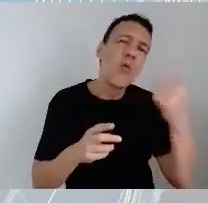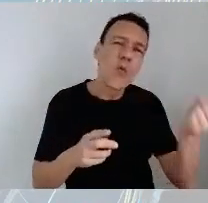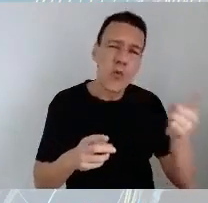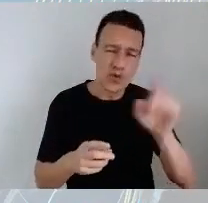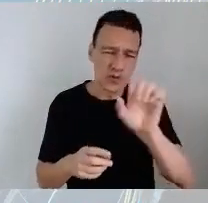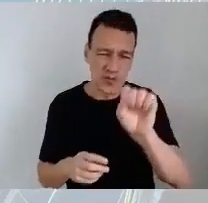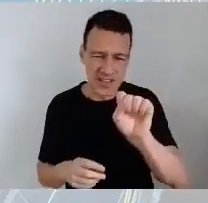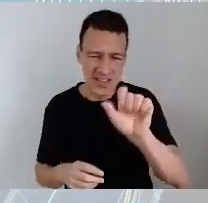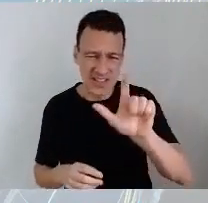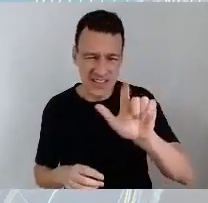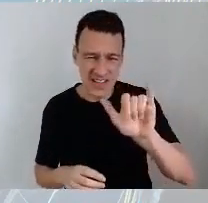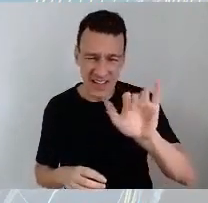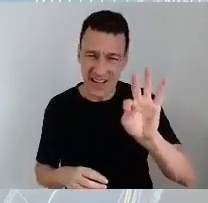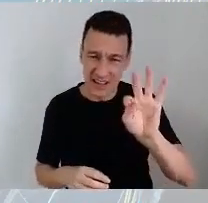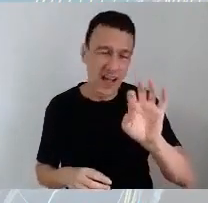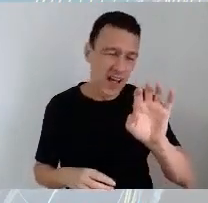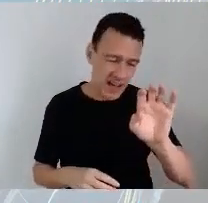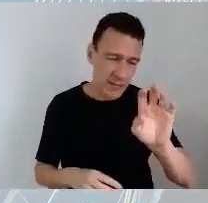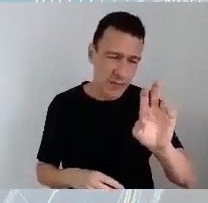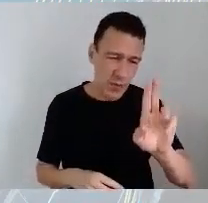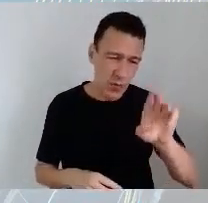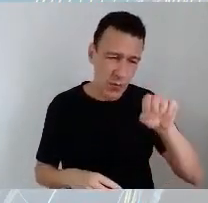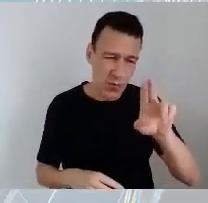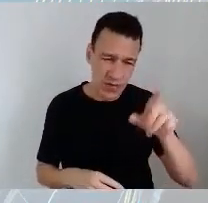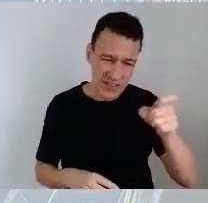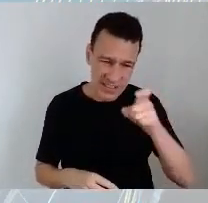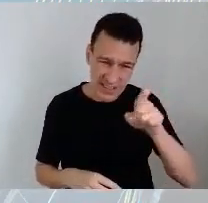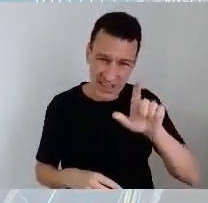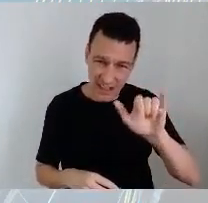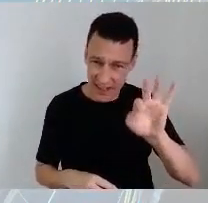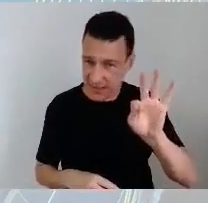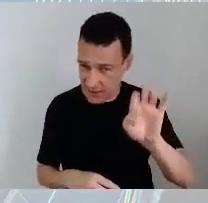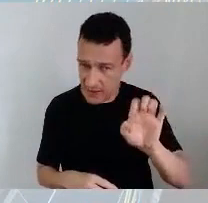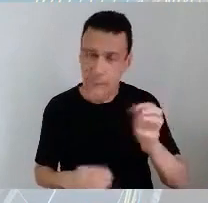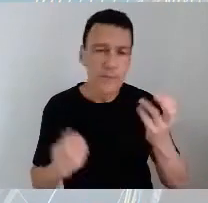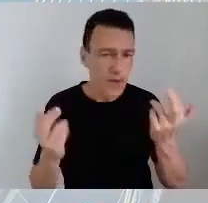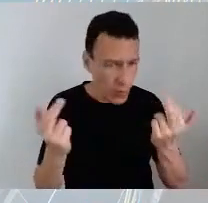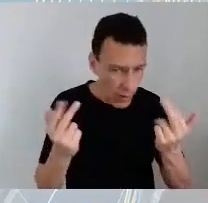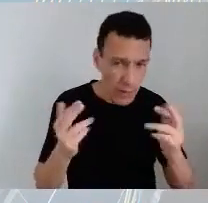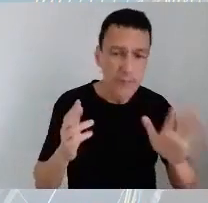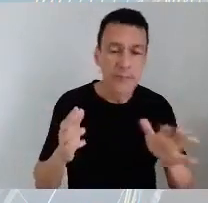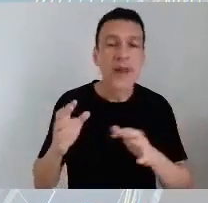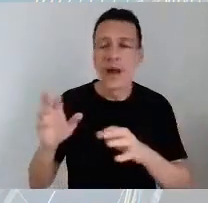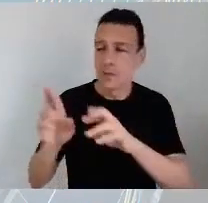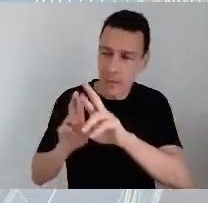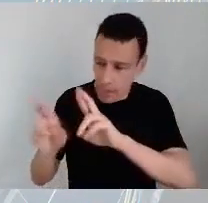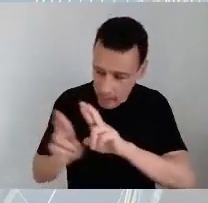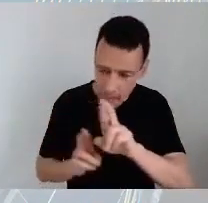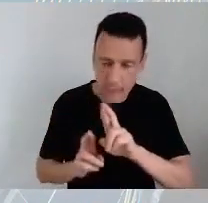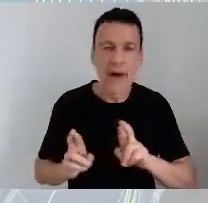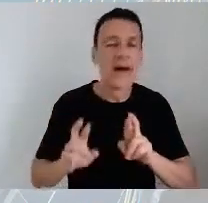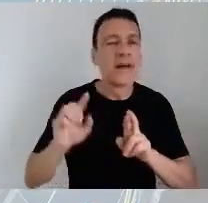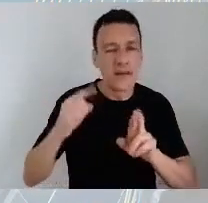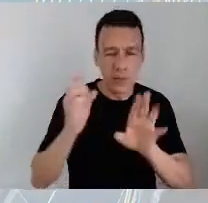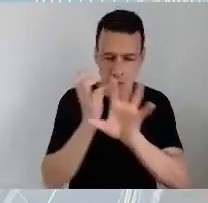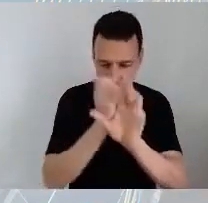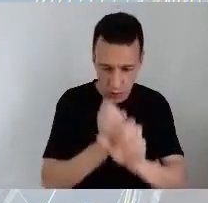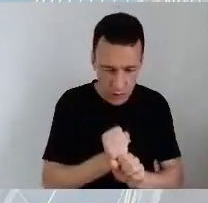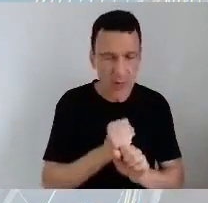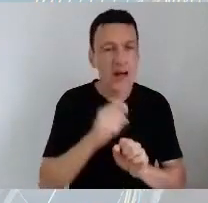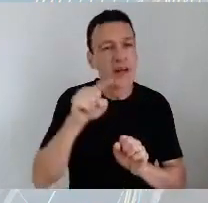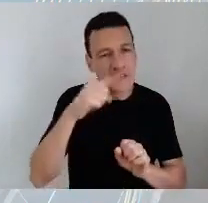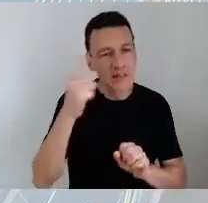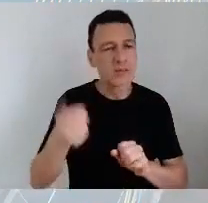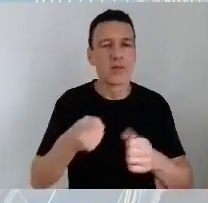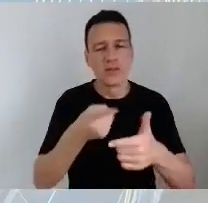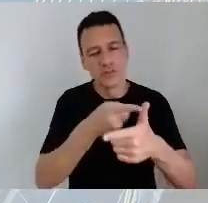as respostas e dividindo pela quantidade de usuários que responderam, né, e que testaram ali a interface. E daí a gente teria